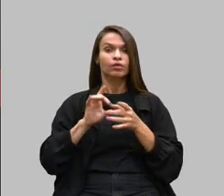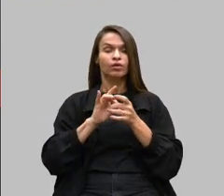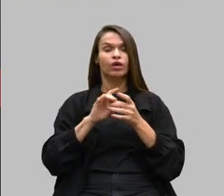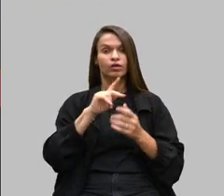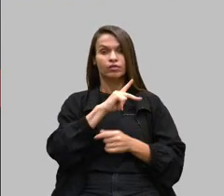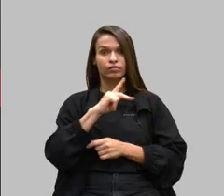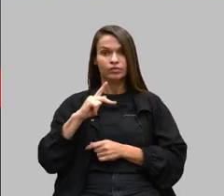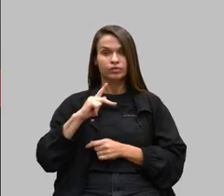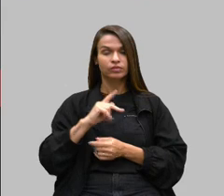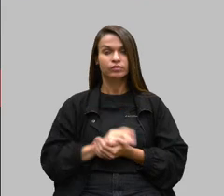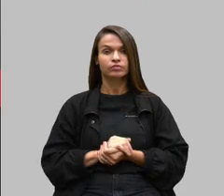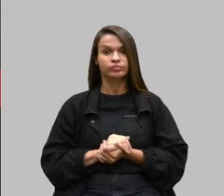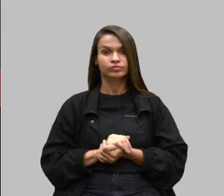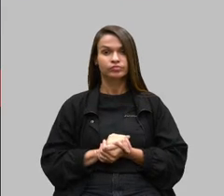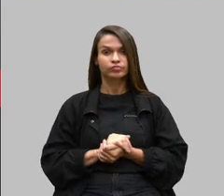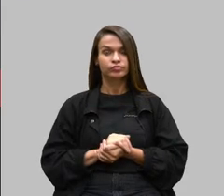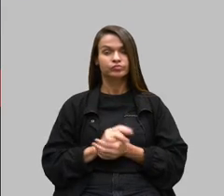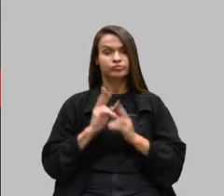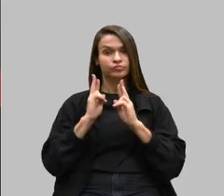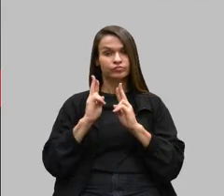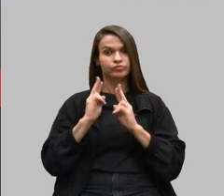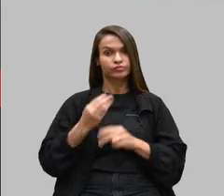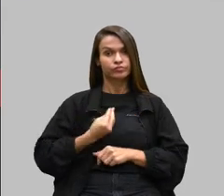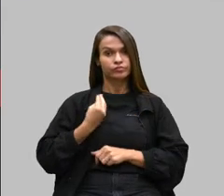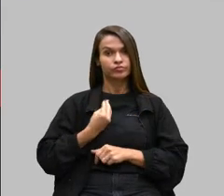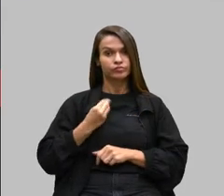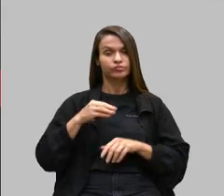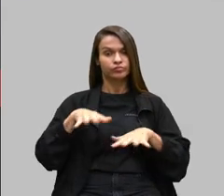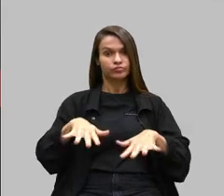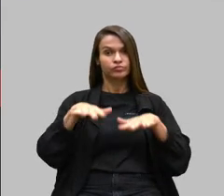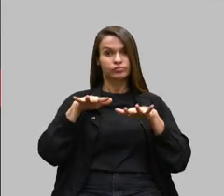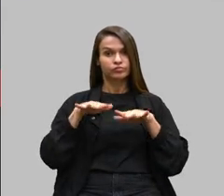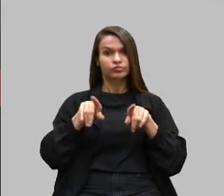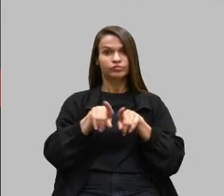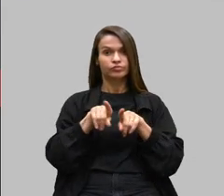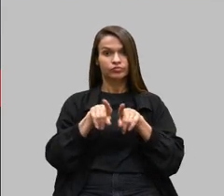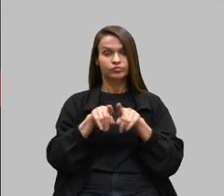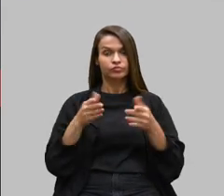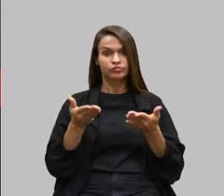contamos com a participação do público agora também